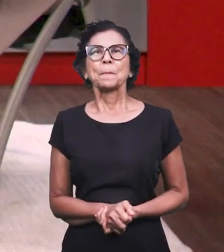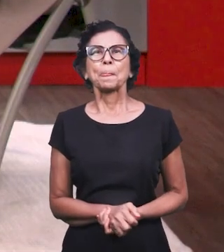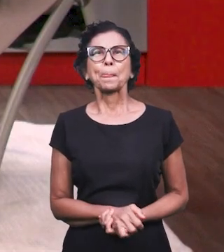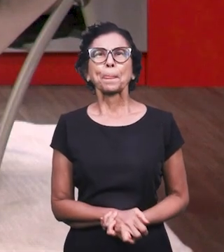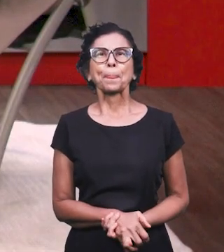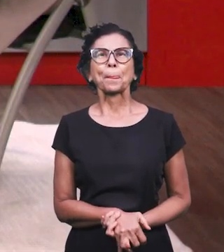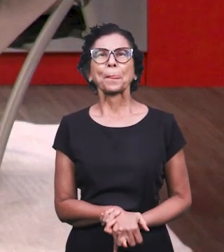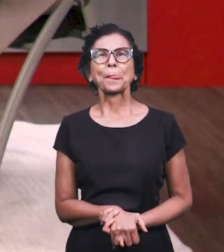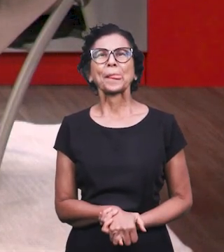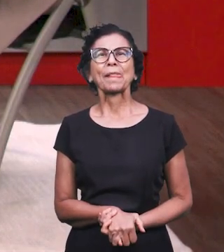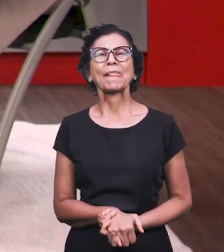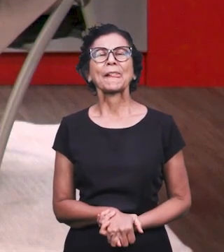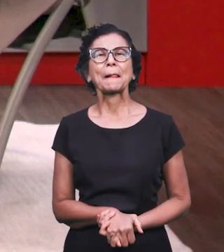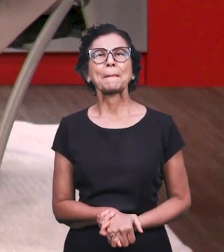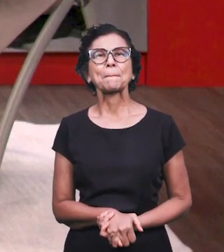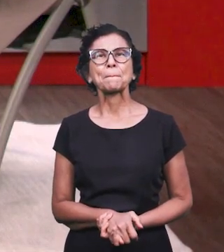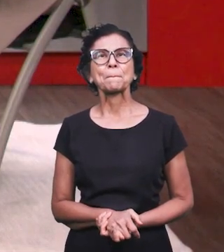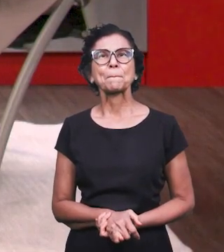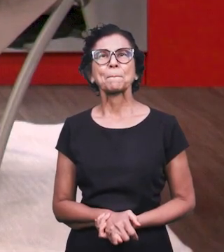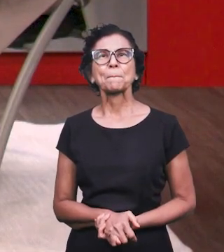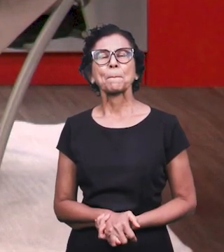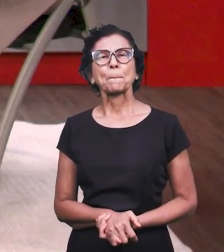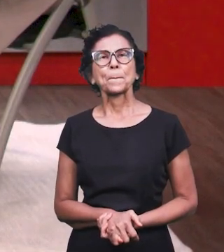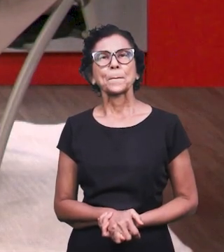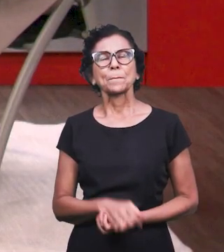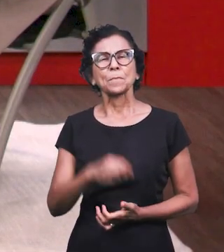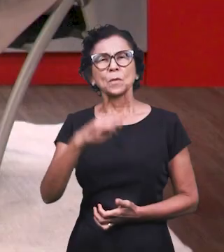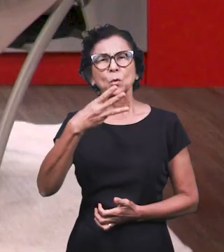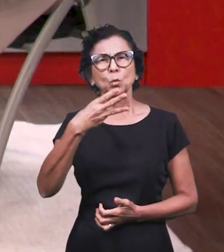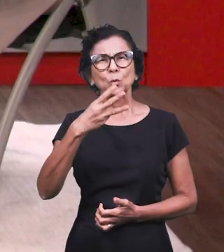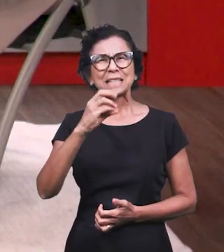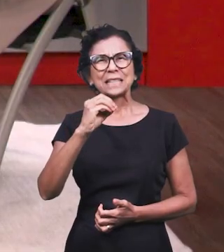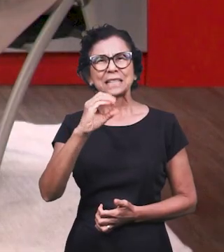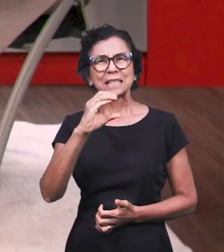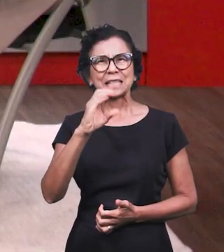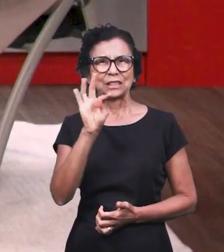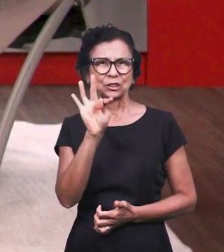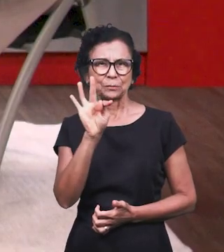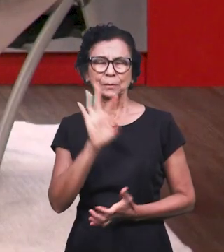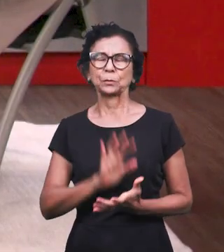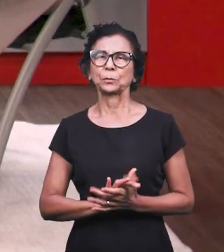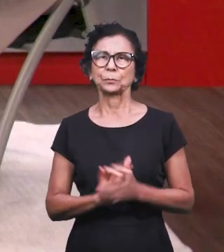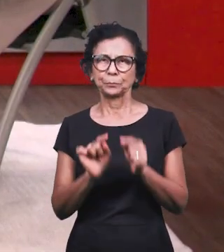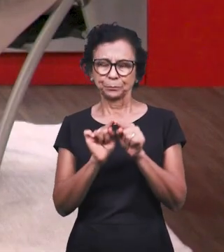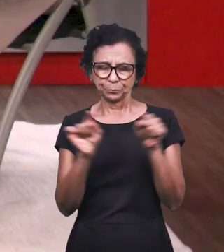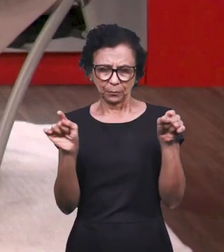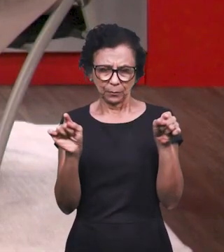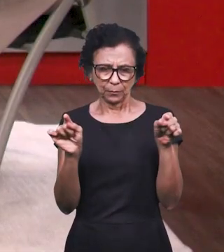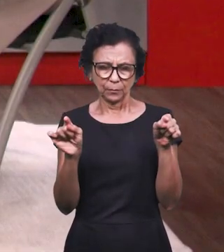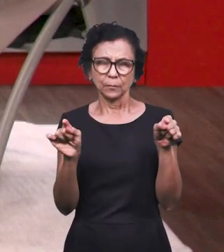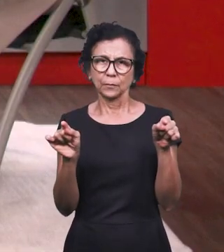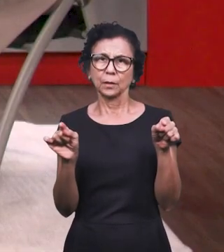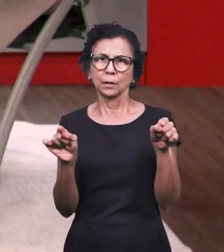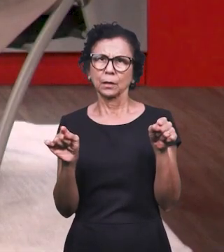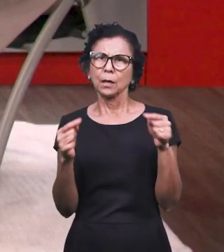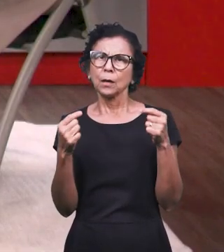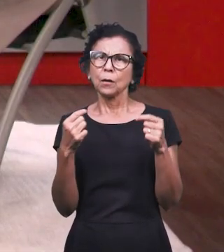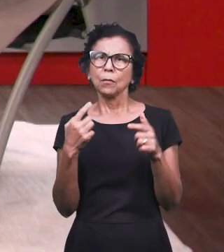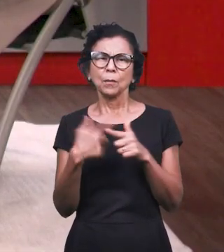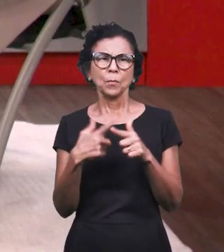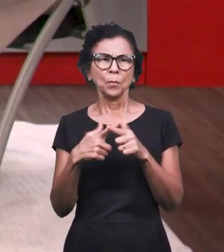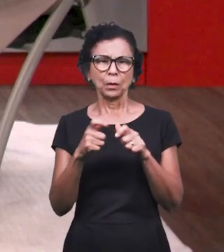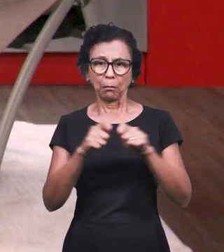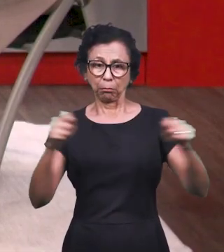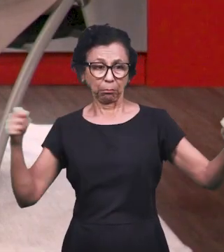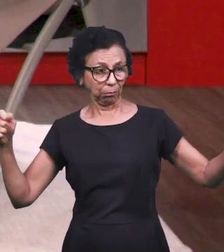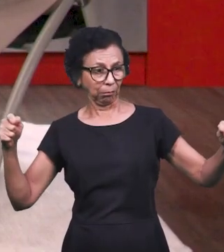Fio dental, você deve pegar uma média de uns 30 centímetros, tá? Por que que a gente tem que pegar muito? Porque para cada área você vai